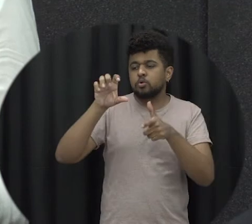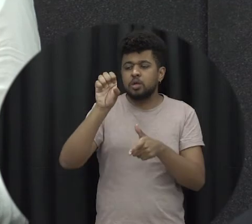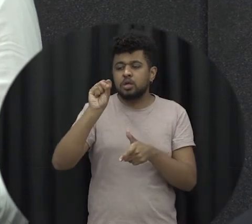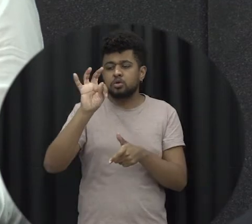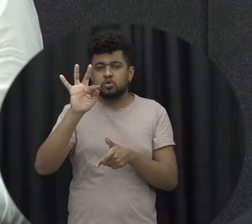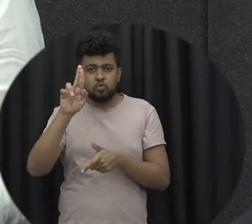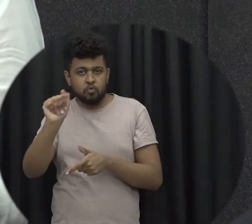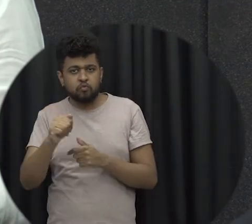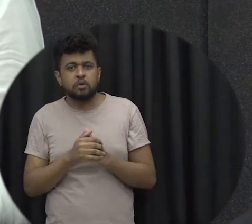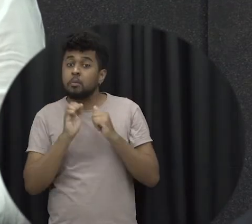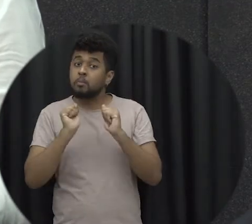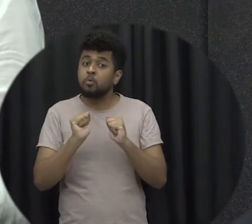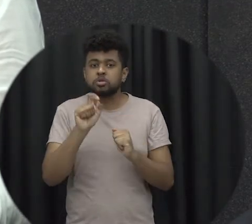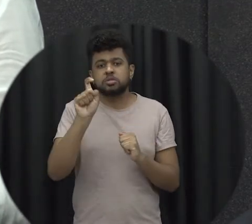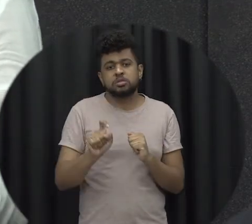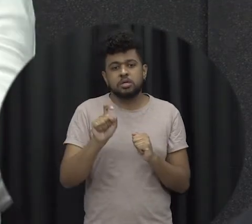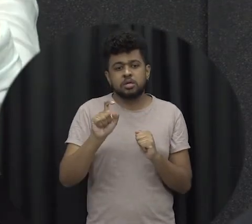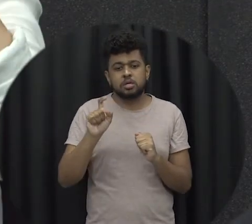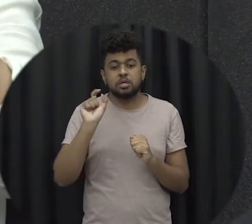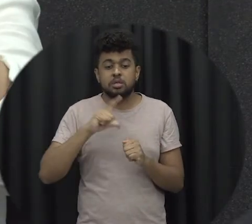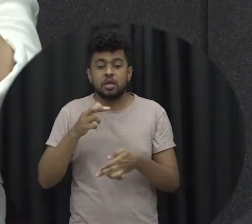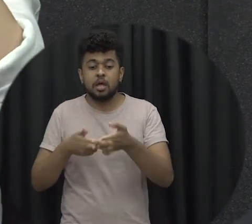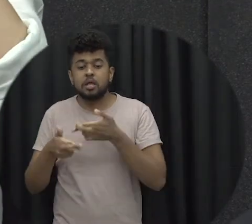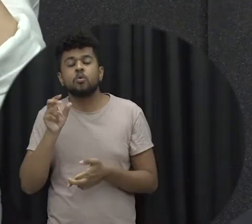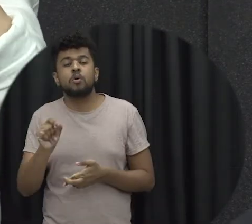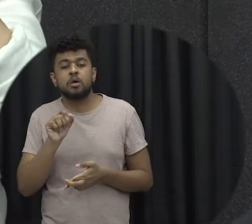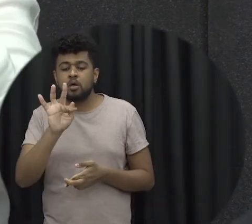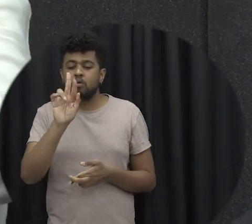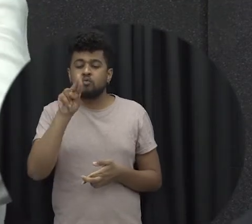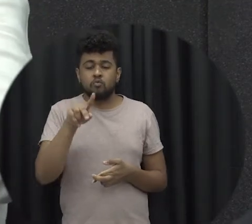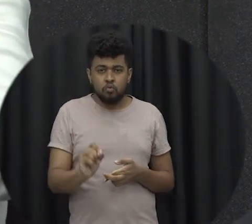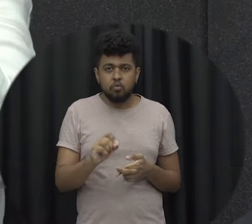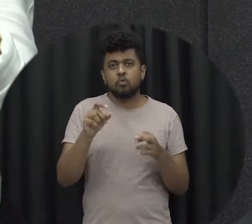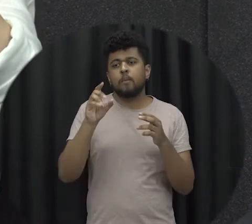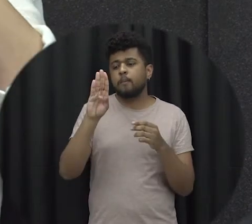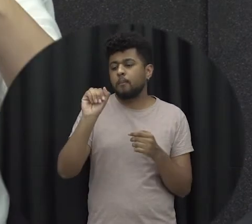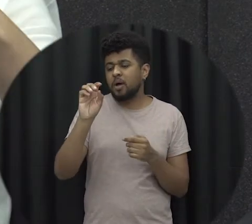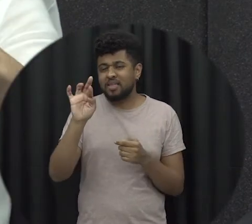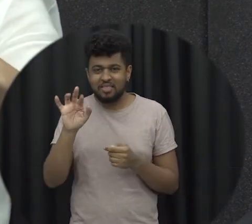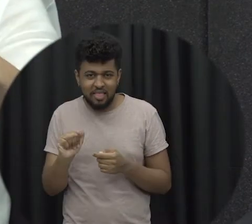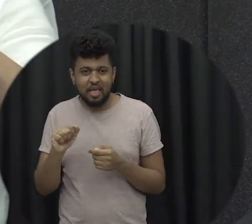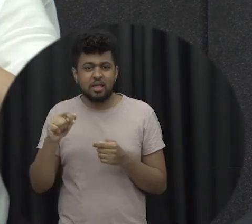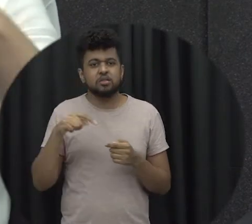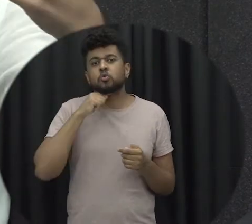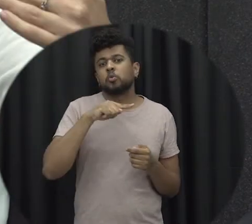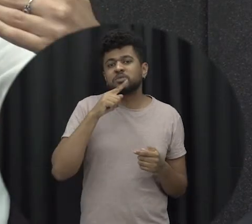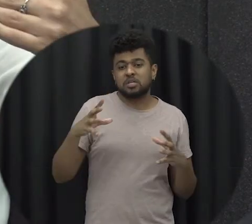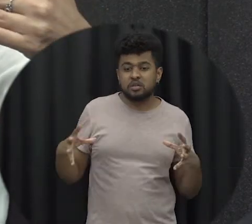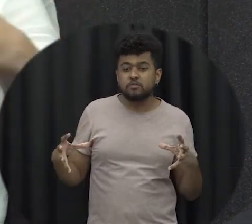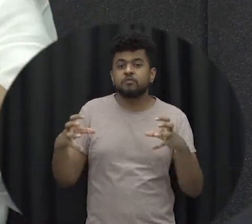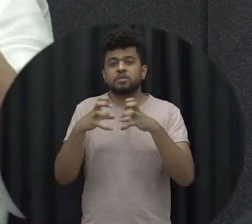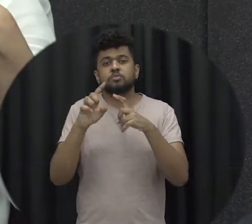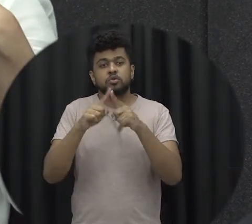estufa. Pode ser que realmente tenha relação com o quê? Aquele fungo, aquela bactéria do solo que não está mais conseguindo fixar, porque ele